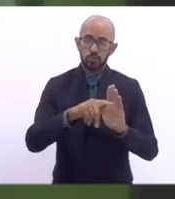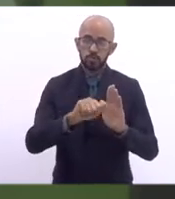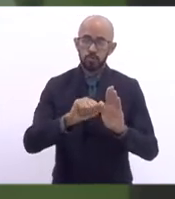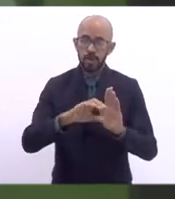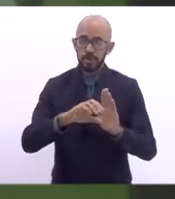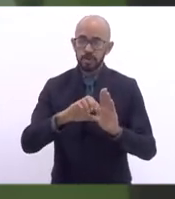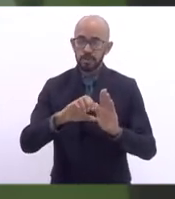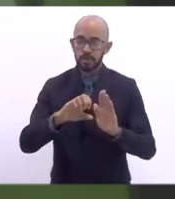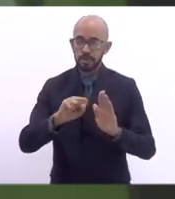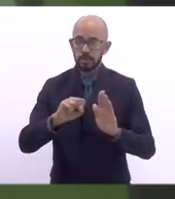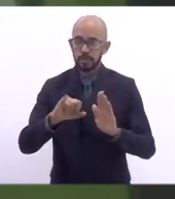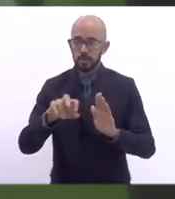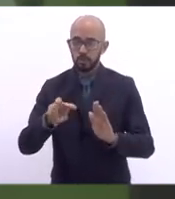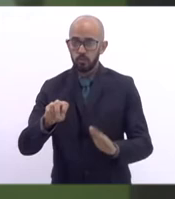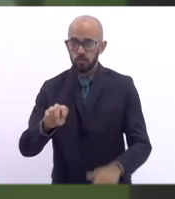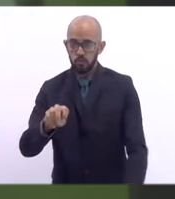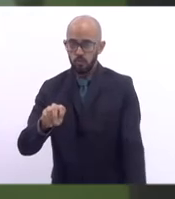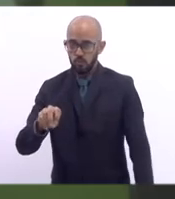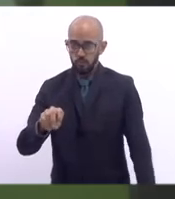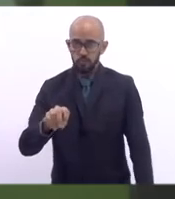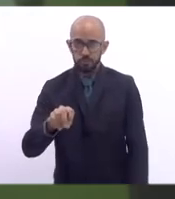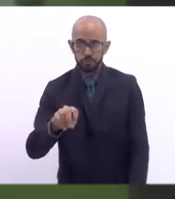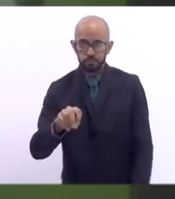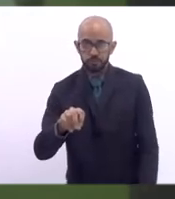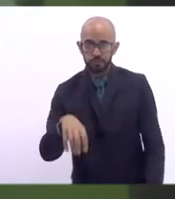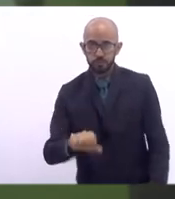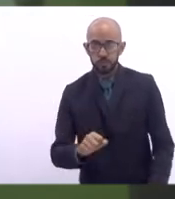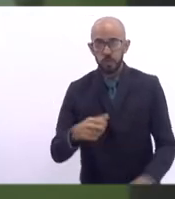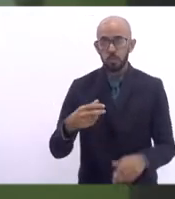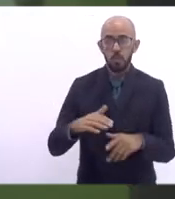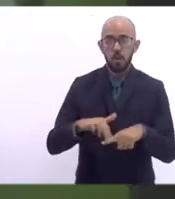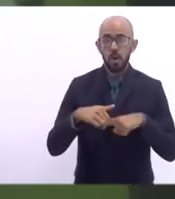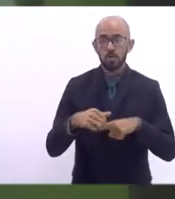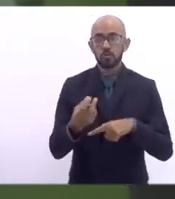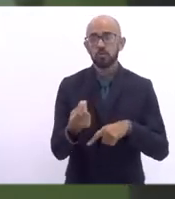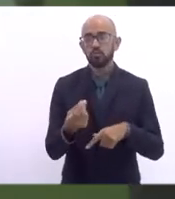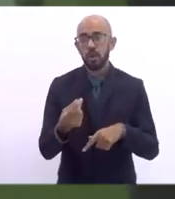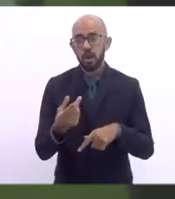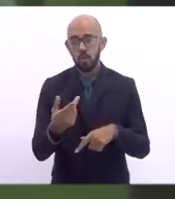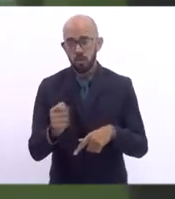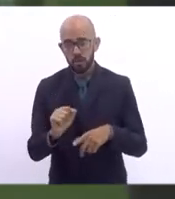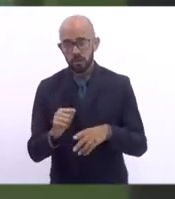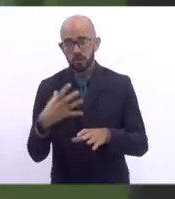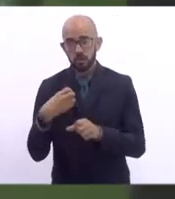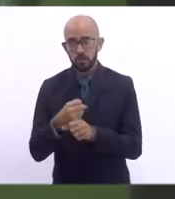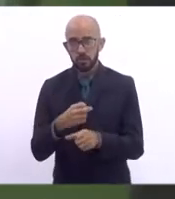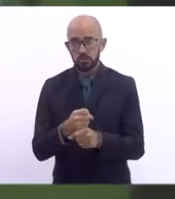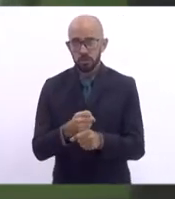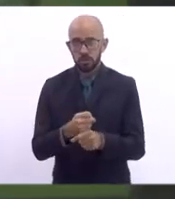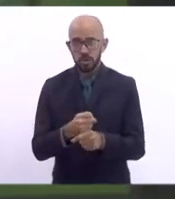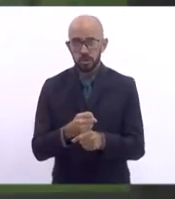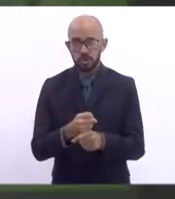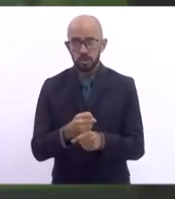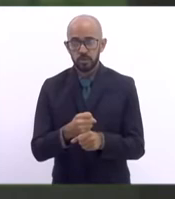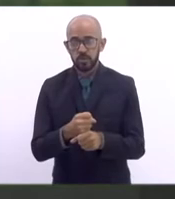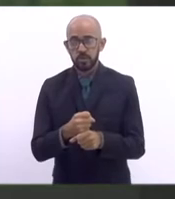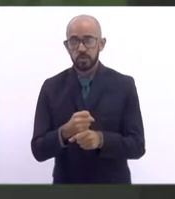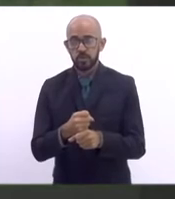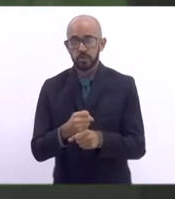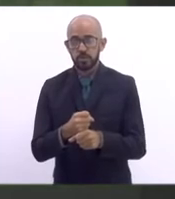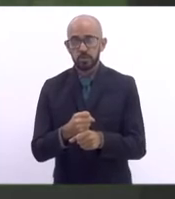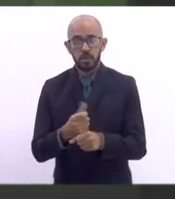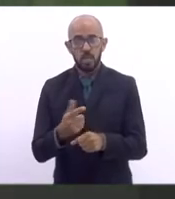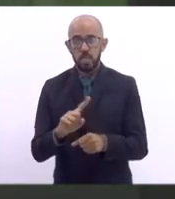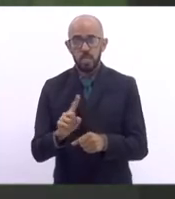e não circulante em virtude de valores contabilizados não não se